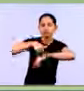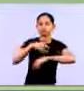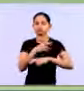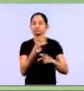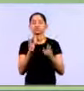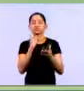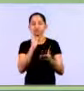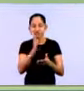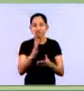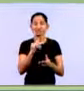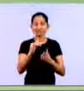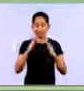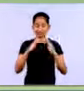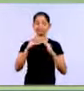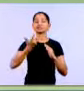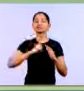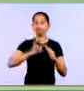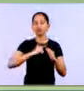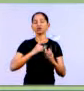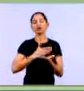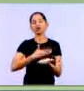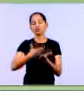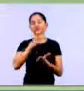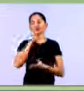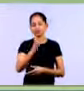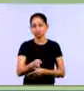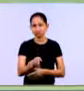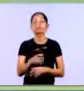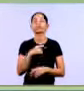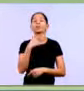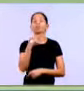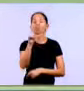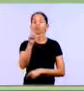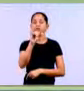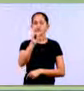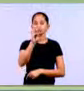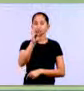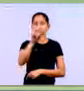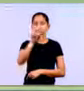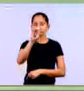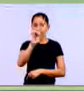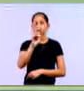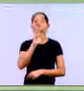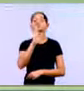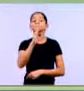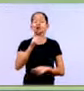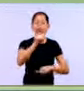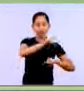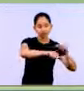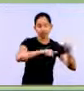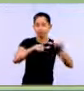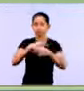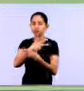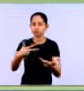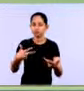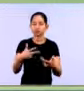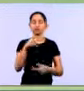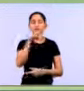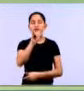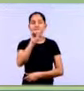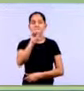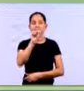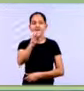adquire, ele tem que pagar o tributo. O ITBI, que é o Imposto sobre Transferências, e o